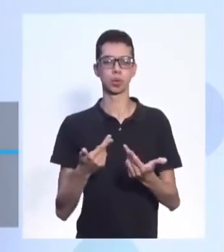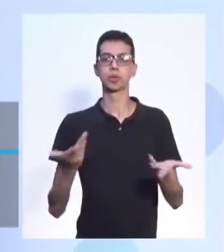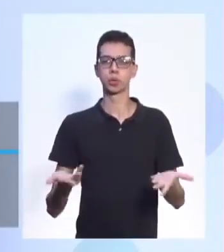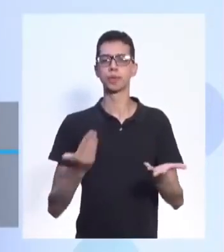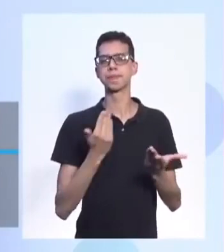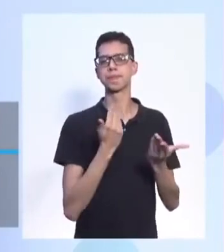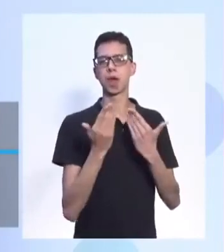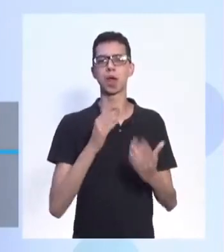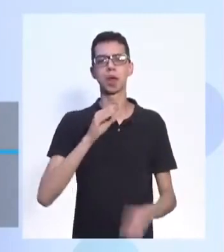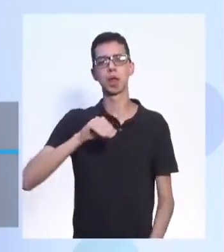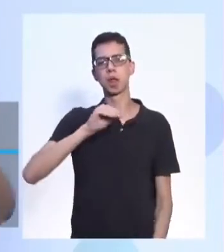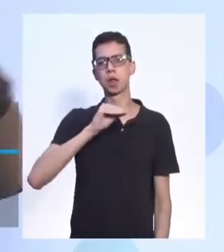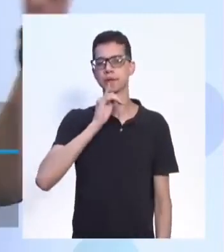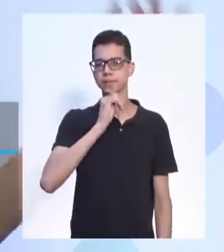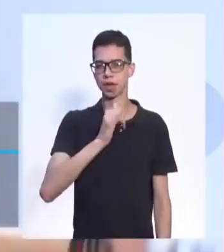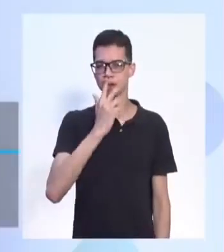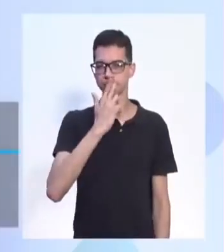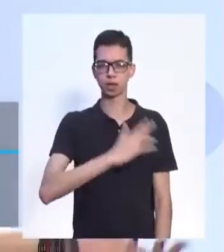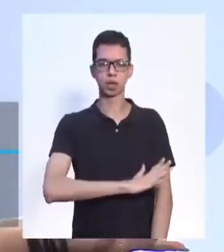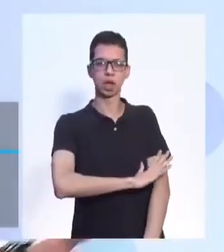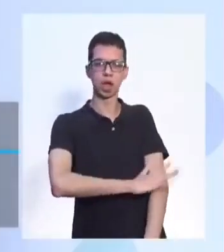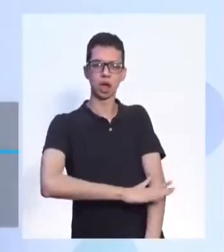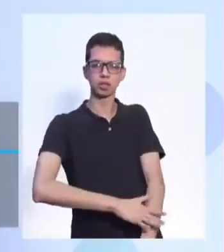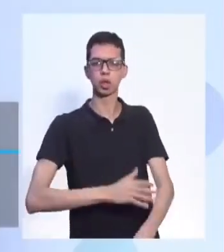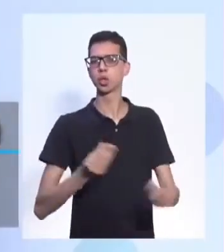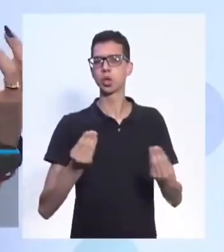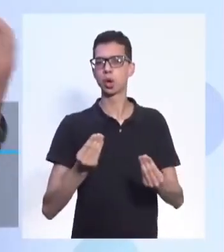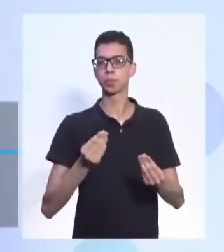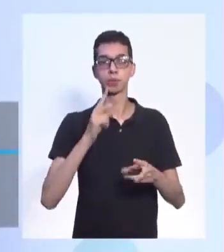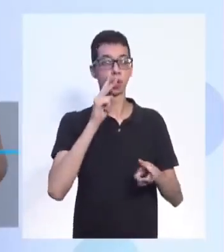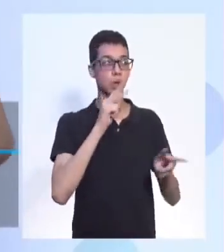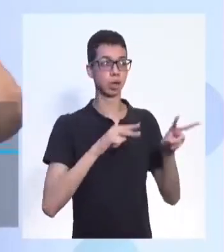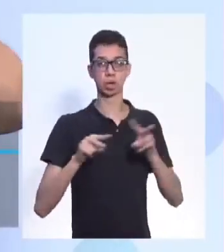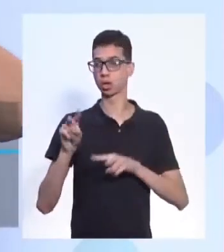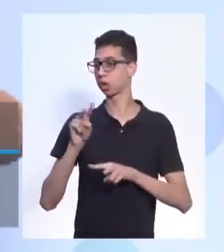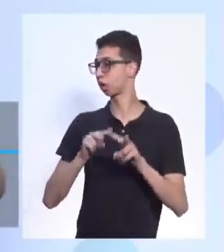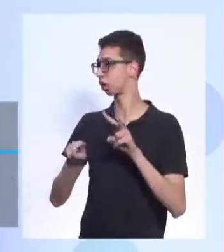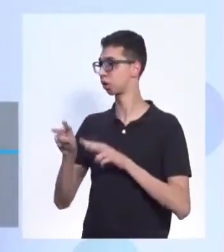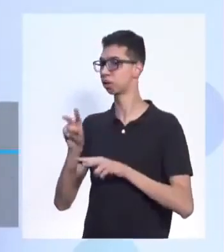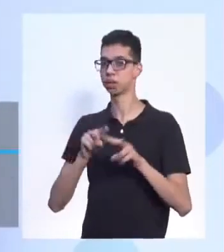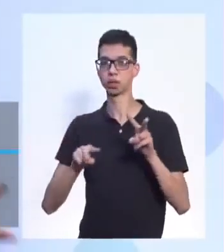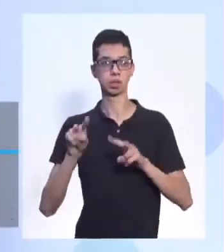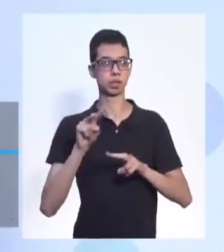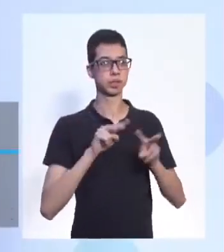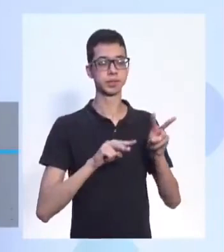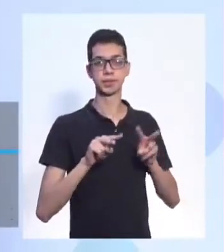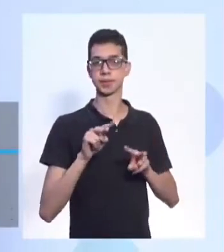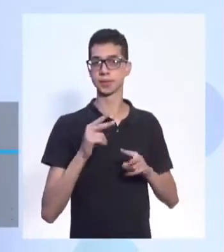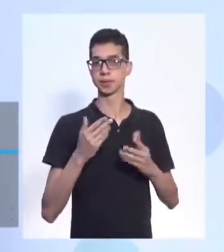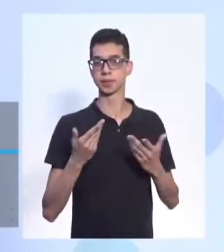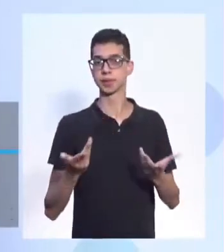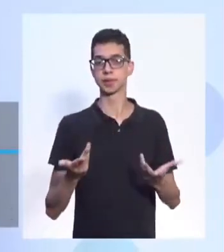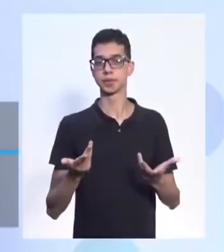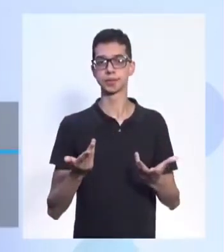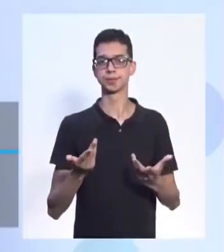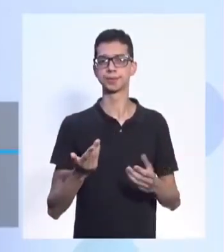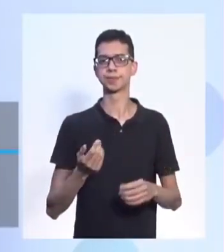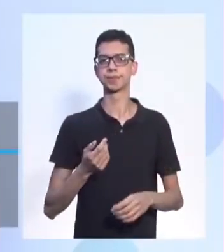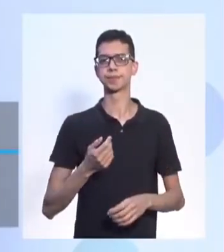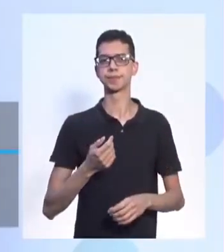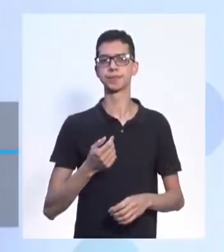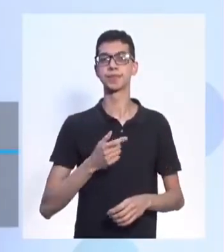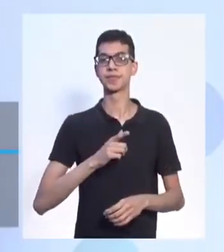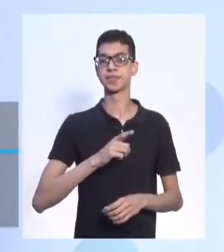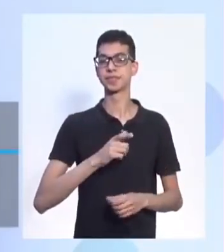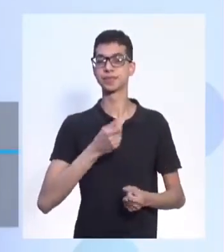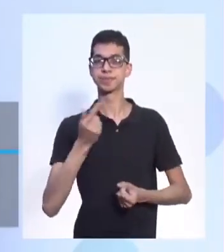fala racista, onde, se a gente olhar ao nosso redor, ninguém pode dizer aqui que é o que eles falam, que é